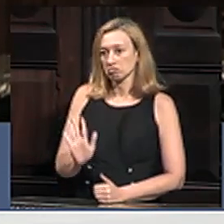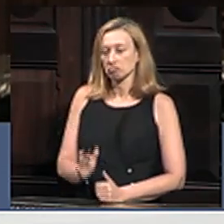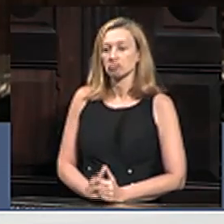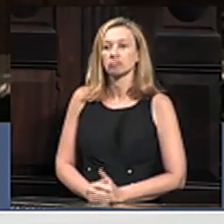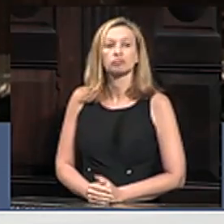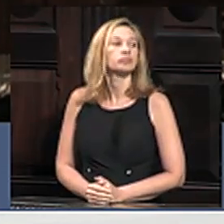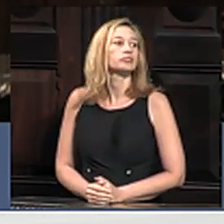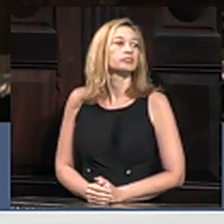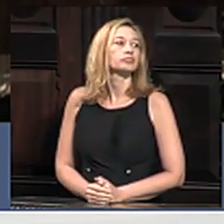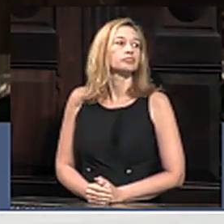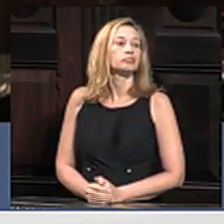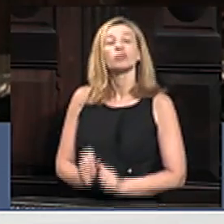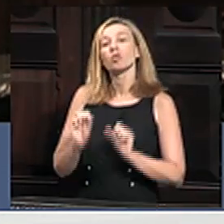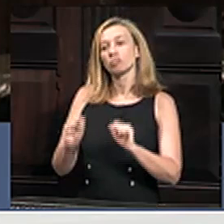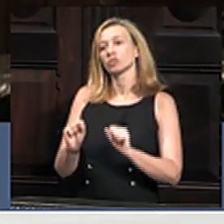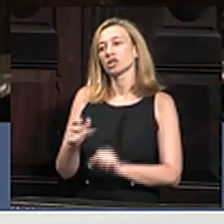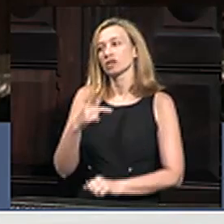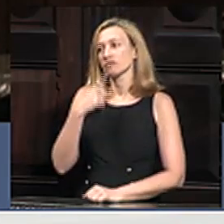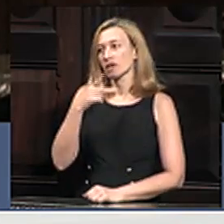Eu poderia citar aqui